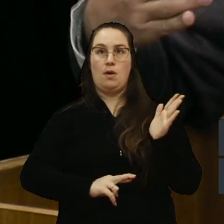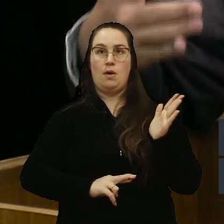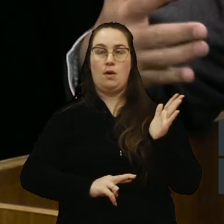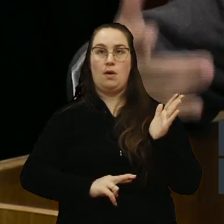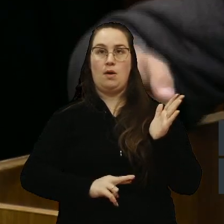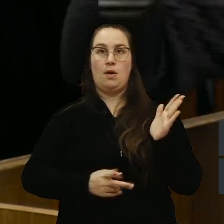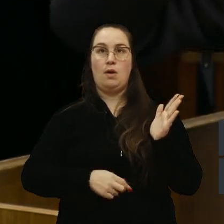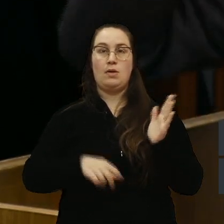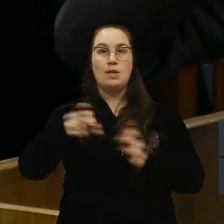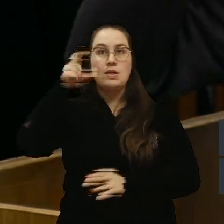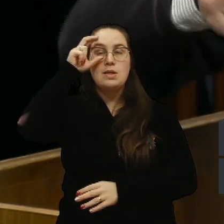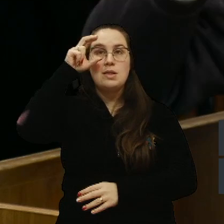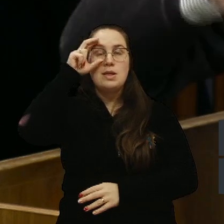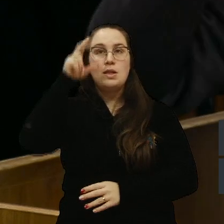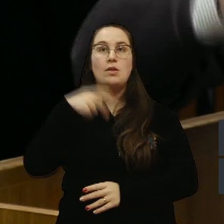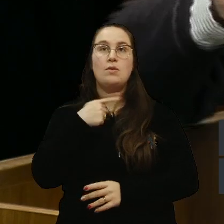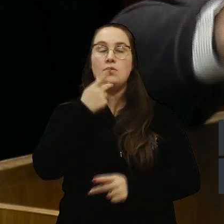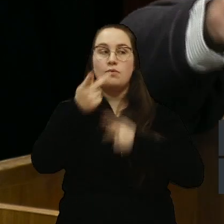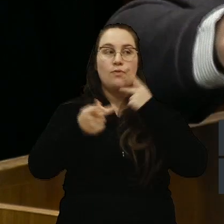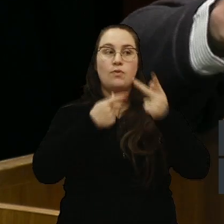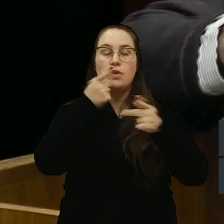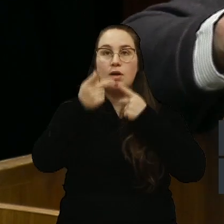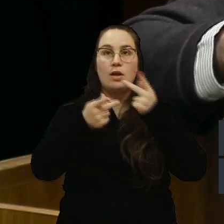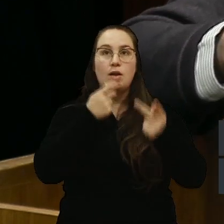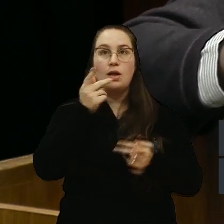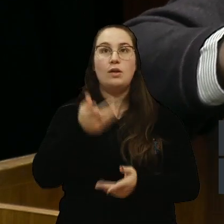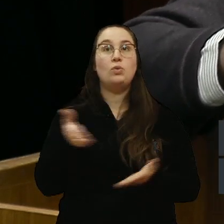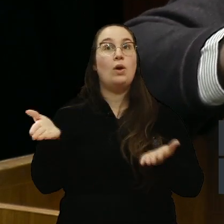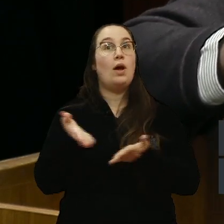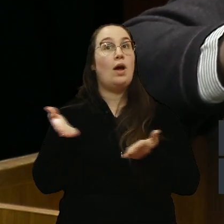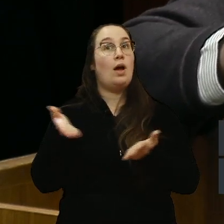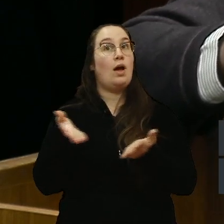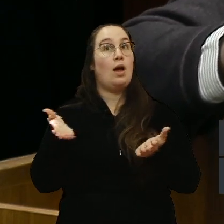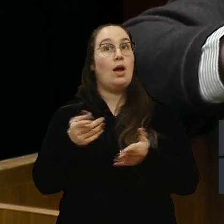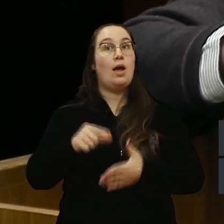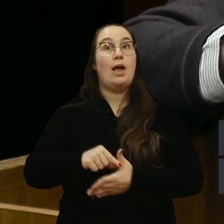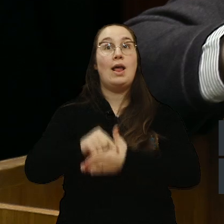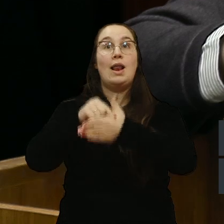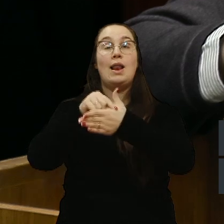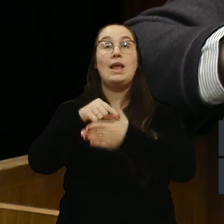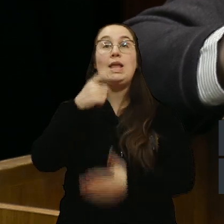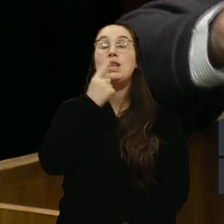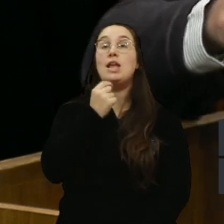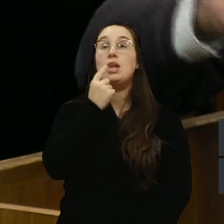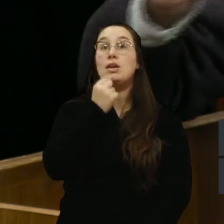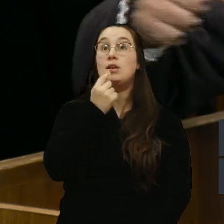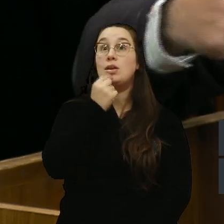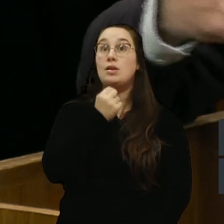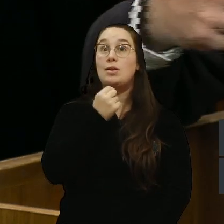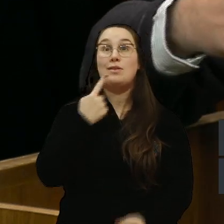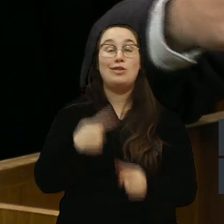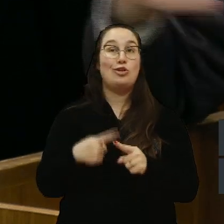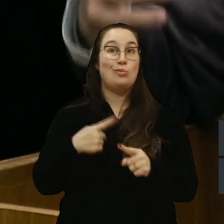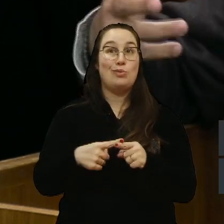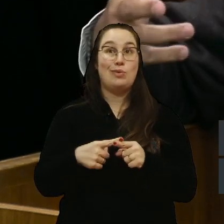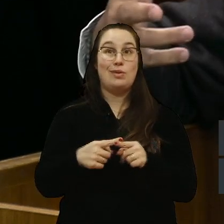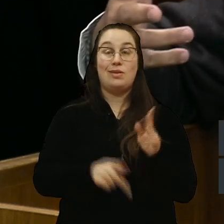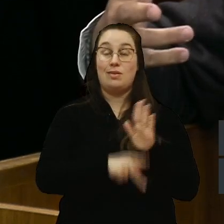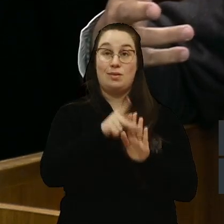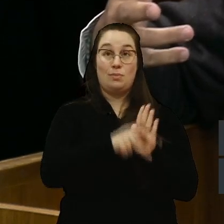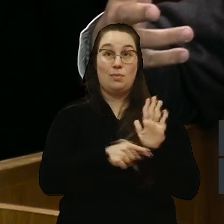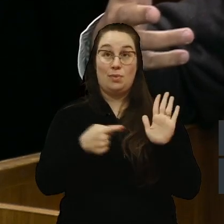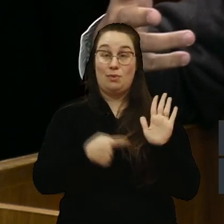aqui debruçados. E estamos agora debruçados, minha líder, vereadora Rose Frigeri, porque esse projeto